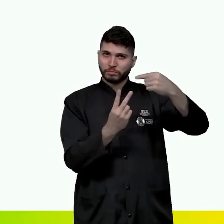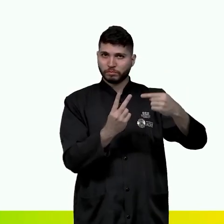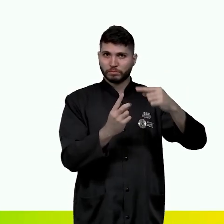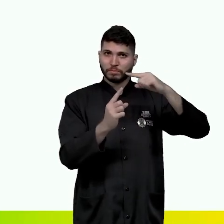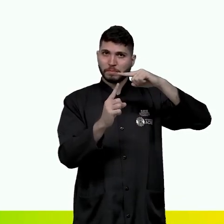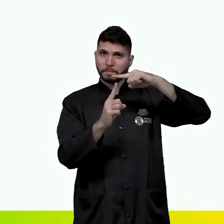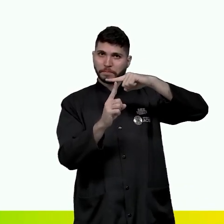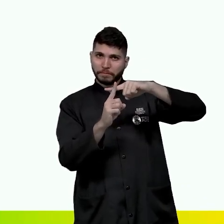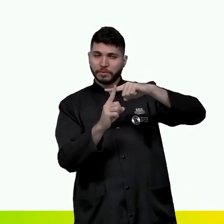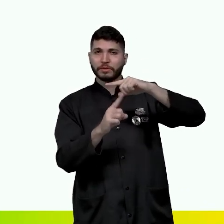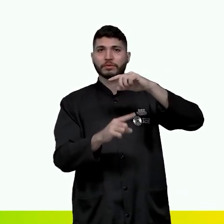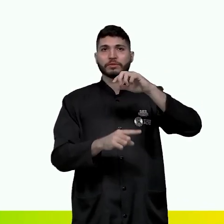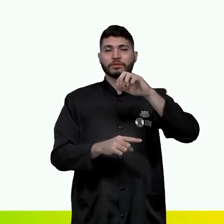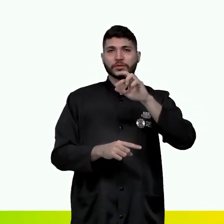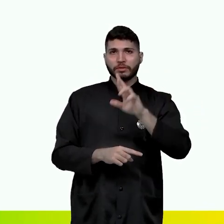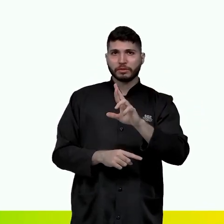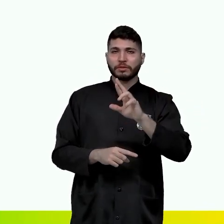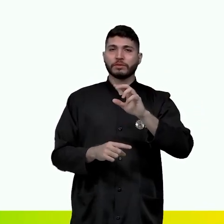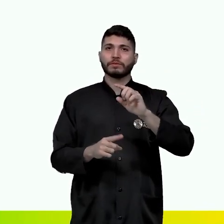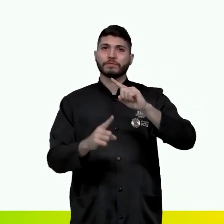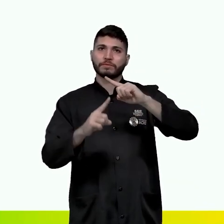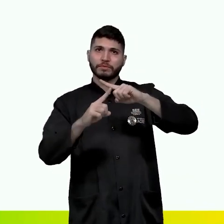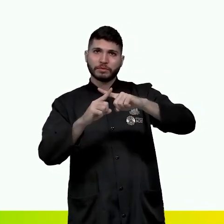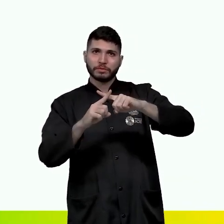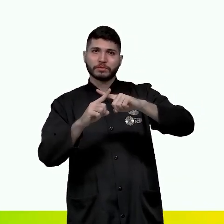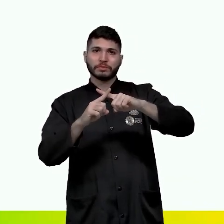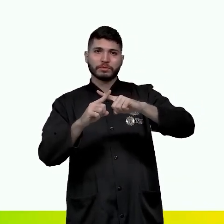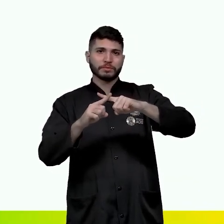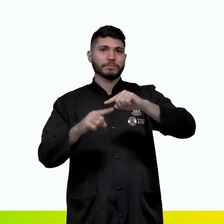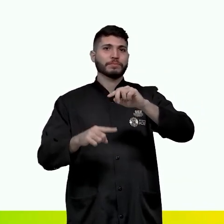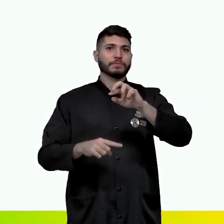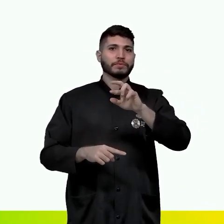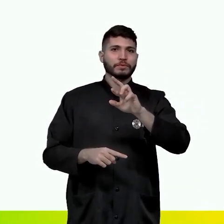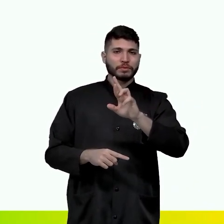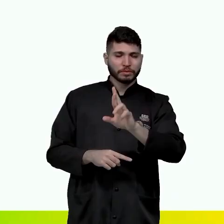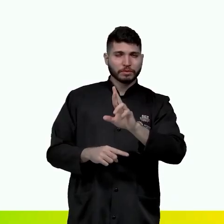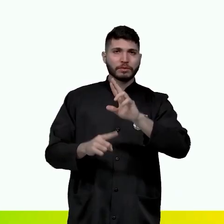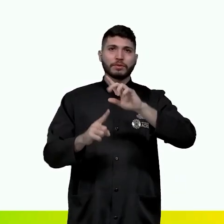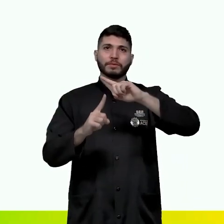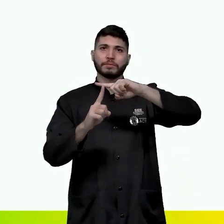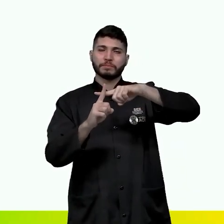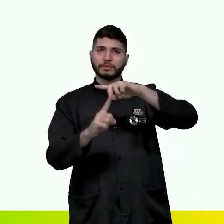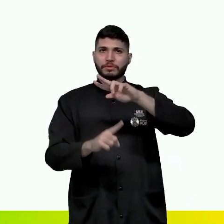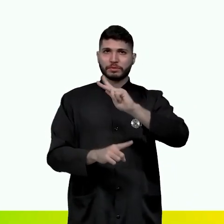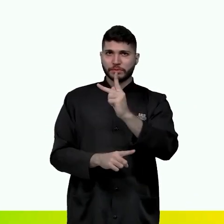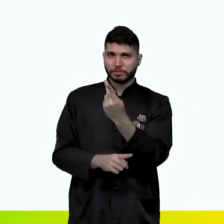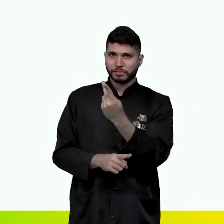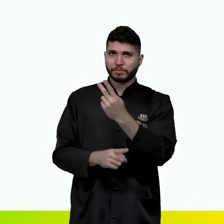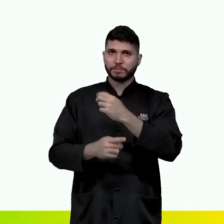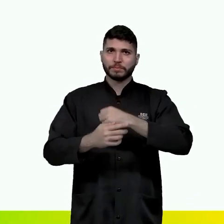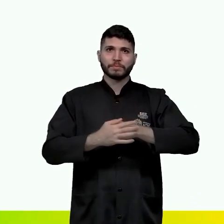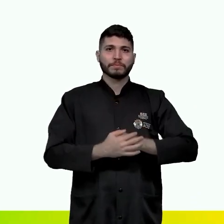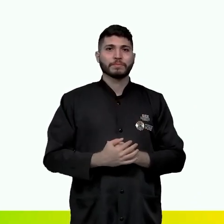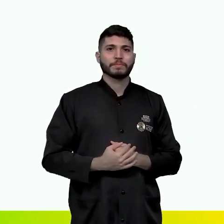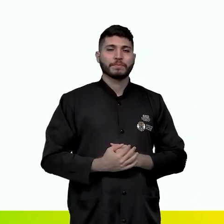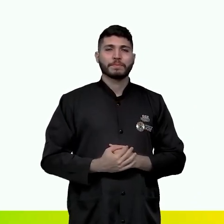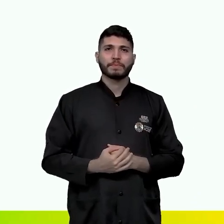R vezes R mais H. É uma maneira mais sofisticada de expressar